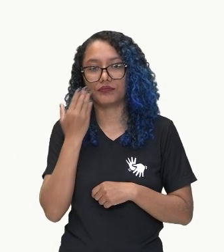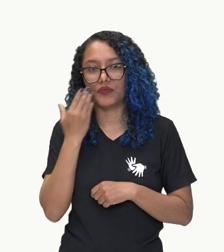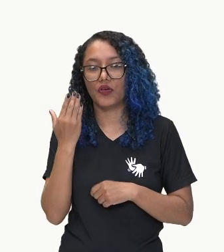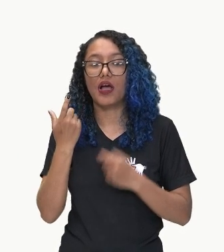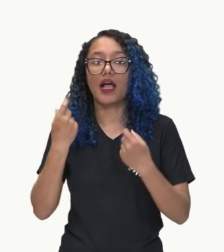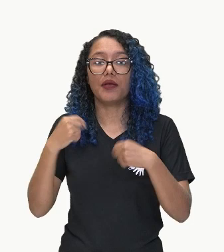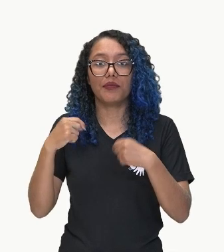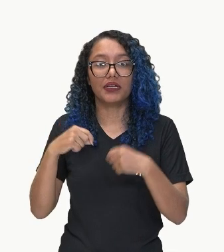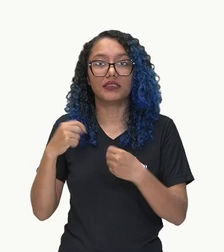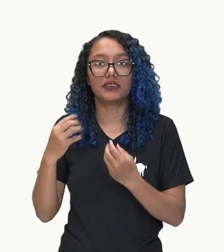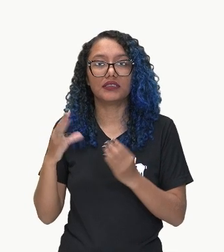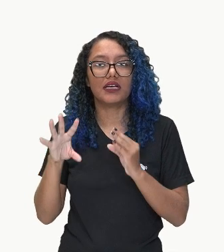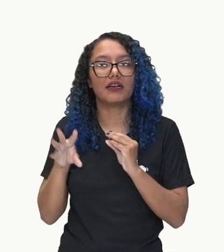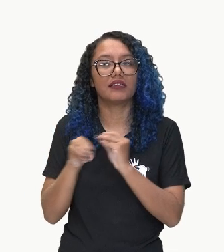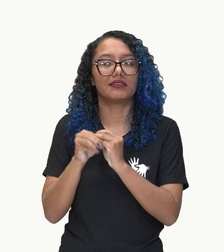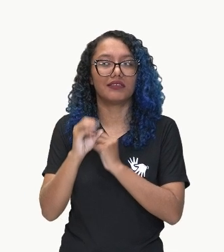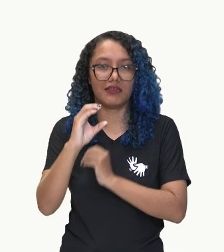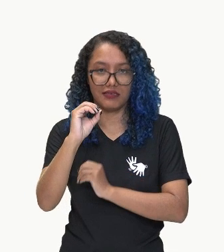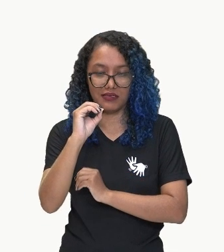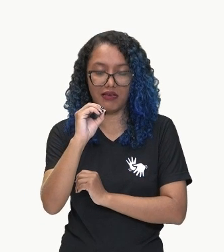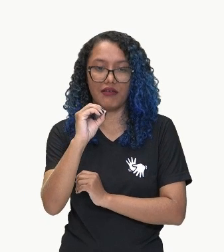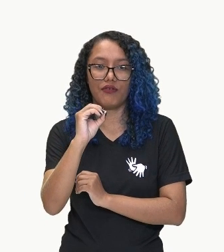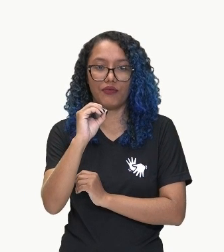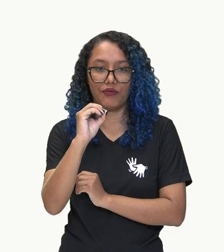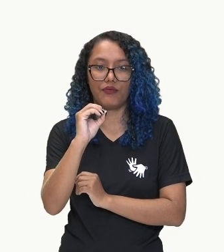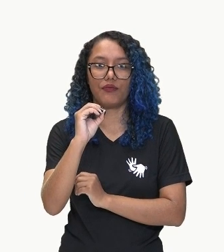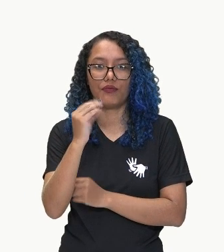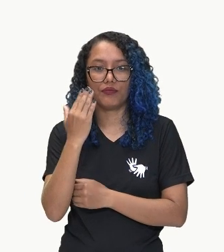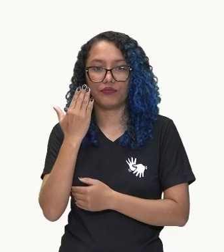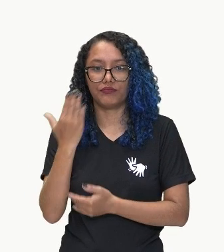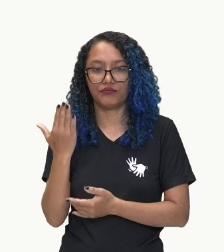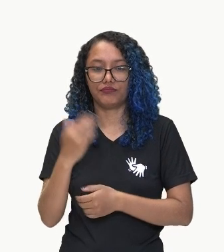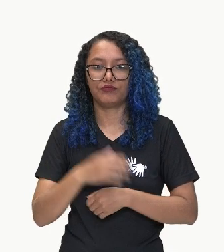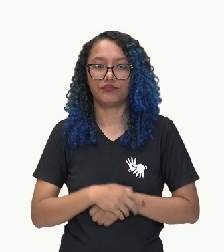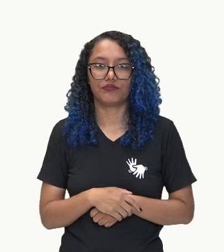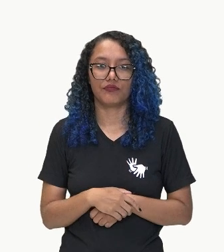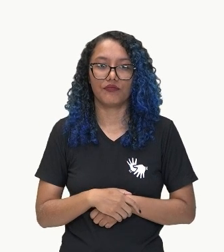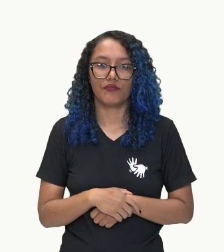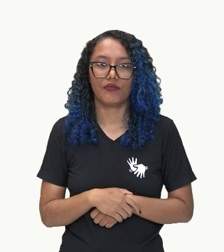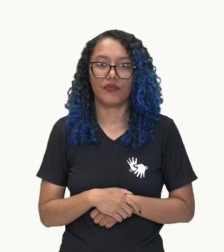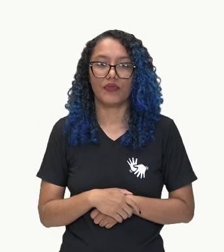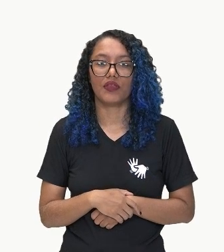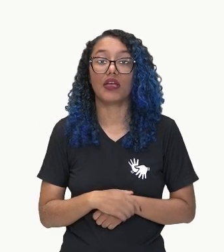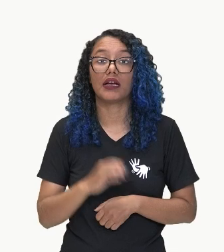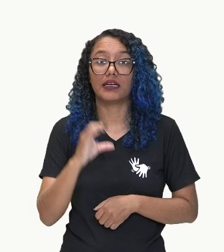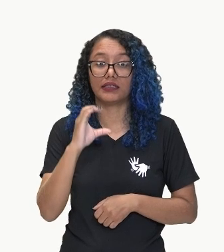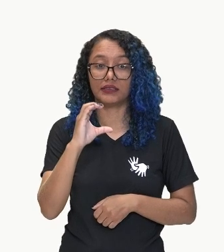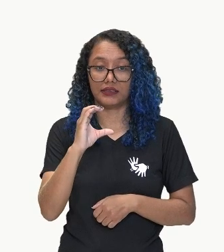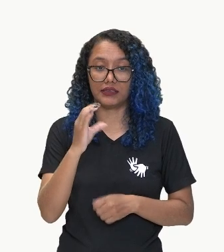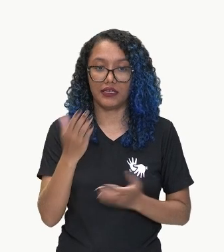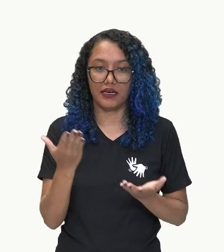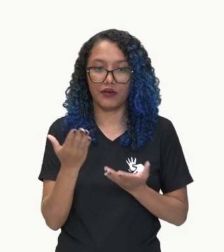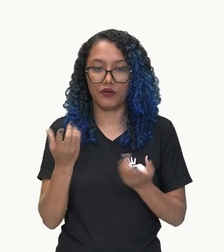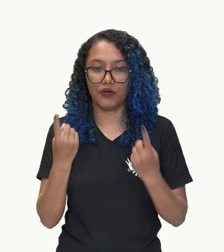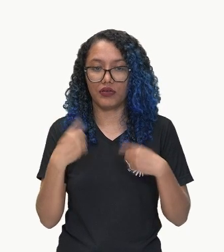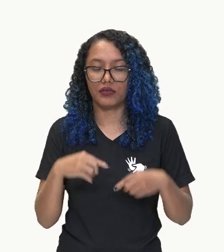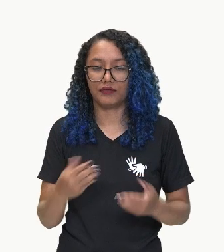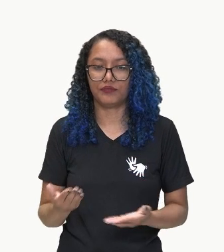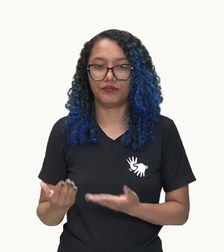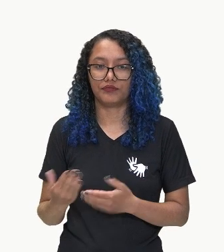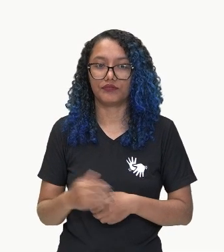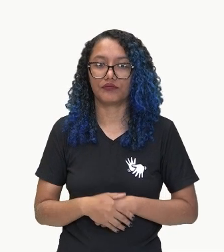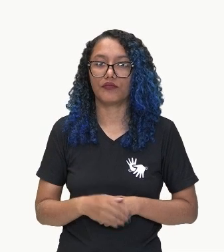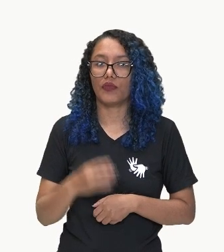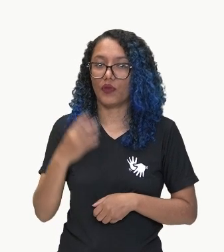completar com 0. Na letra C, para você não errar, repita o